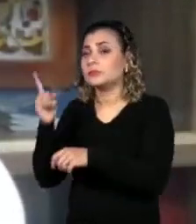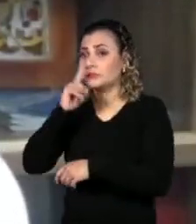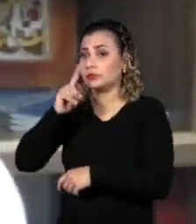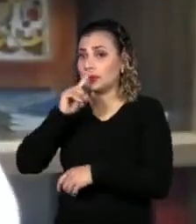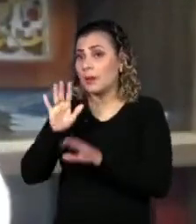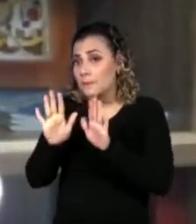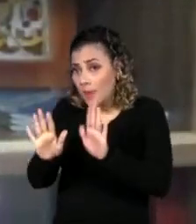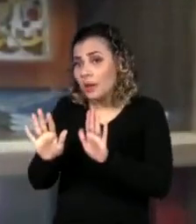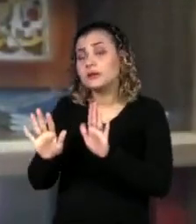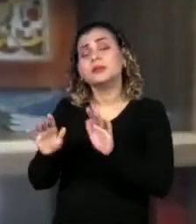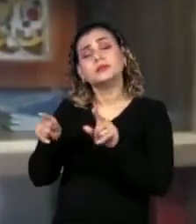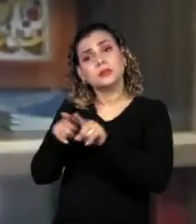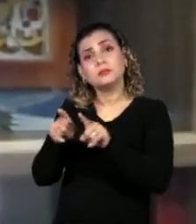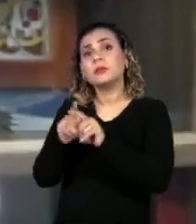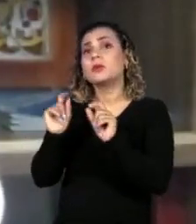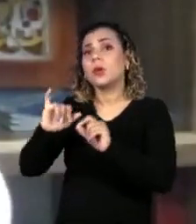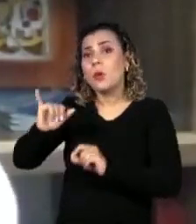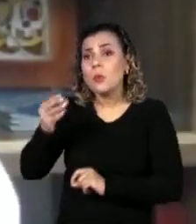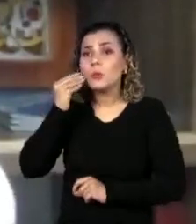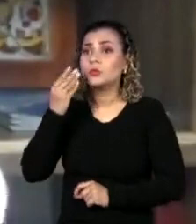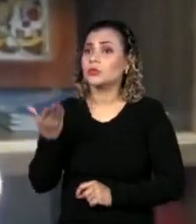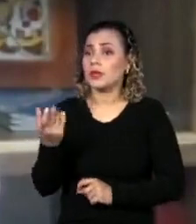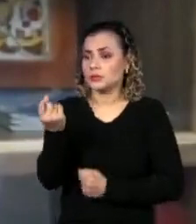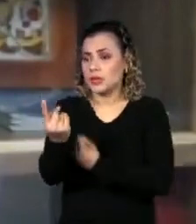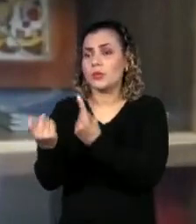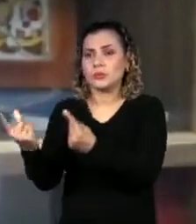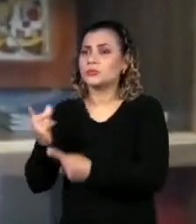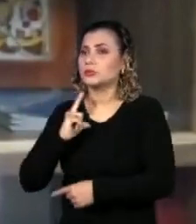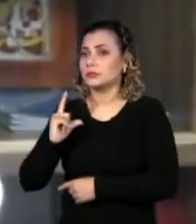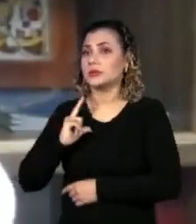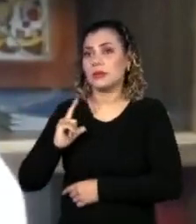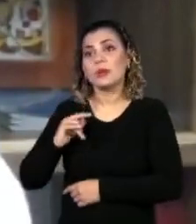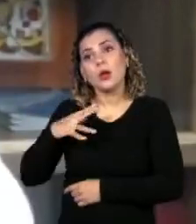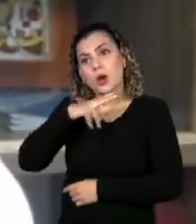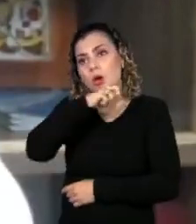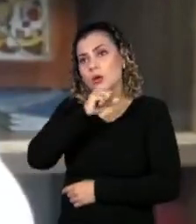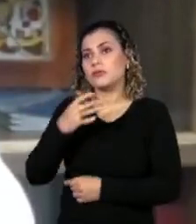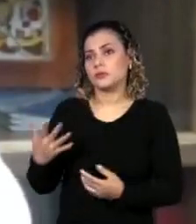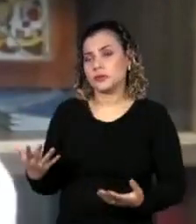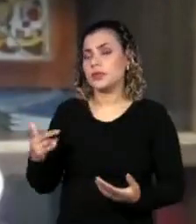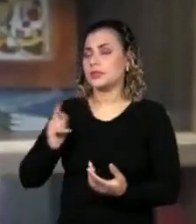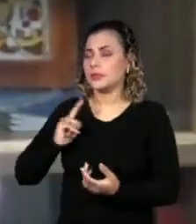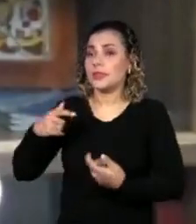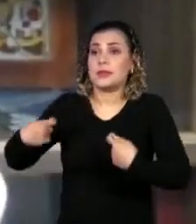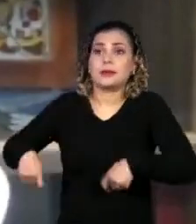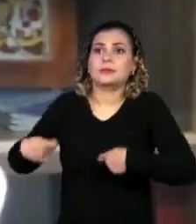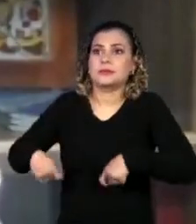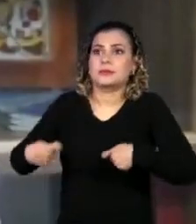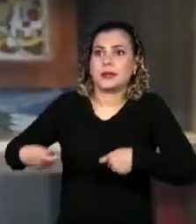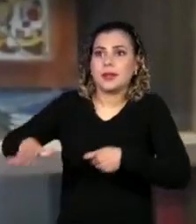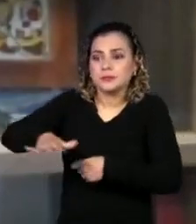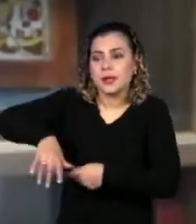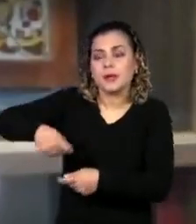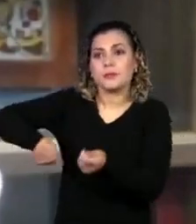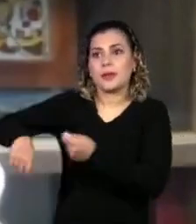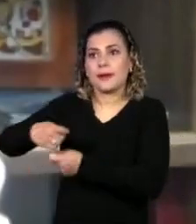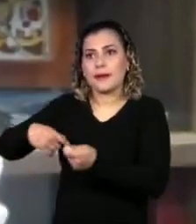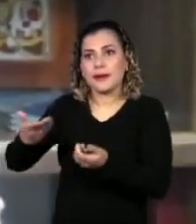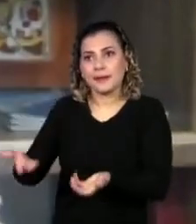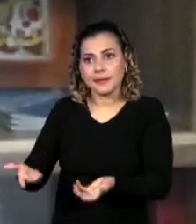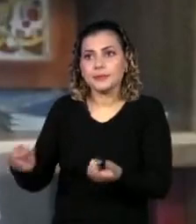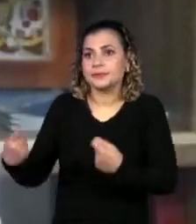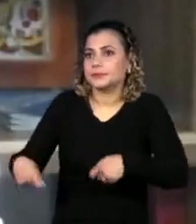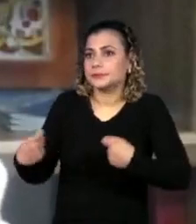também o empreendedorismo por oportunidade. A lógica de se compreender uma necessidade de mercado, um